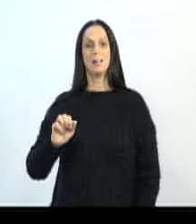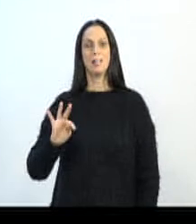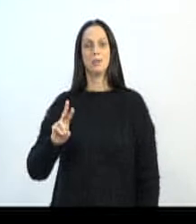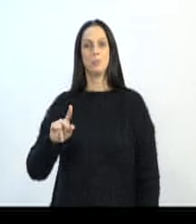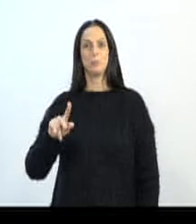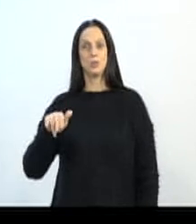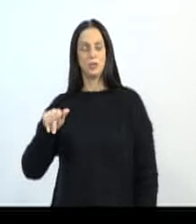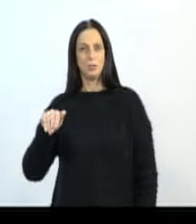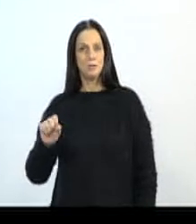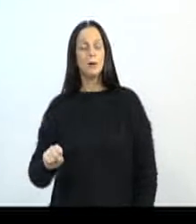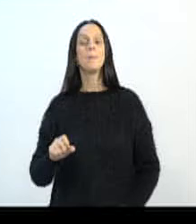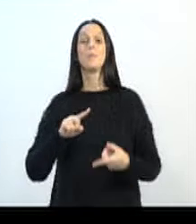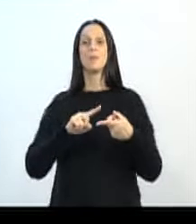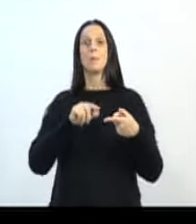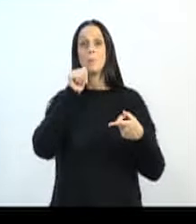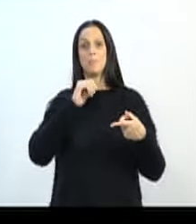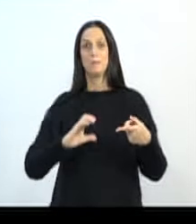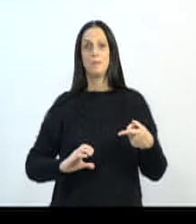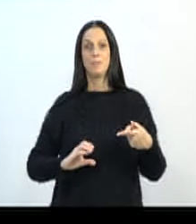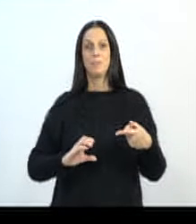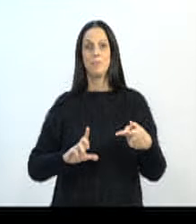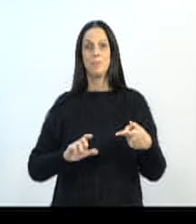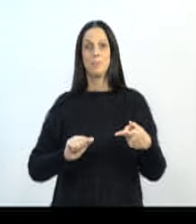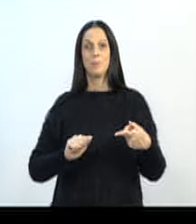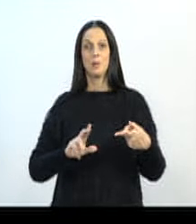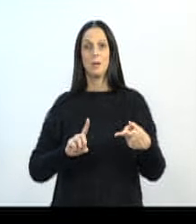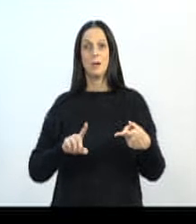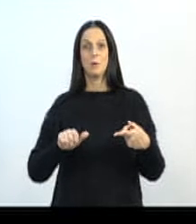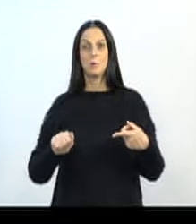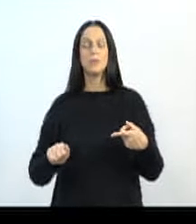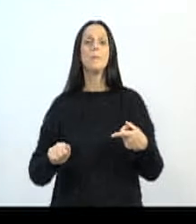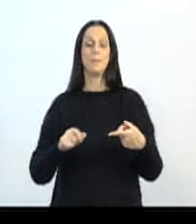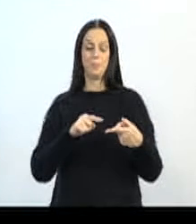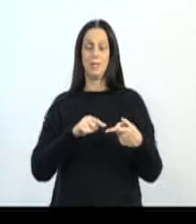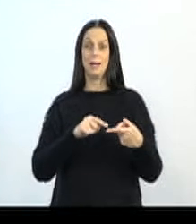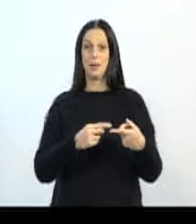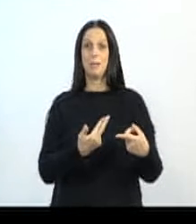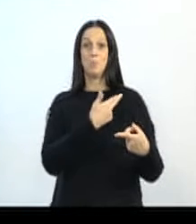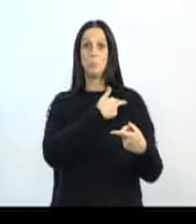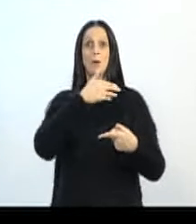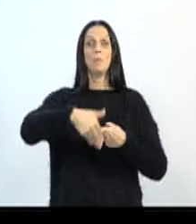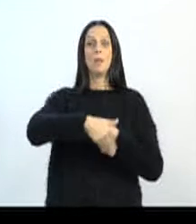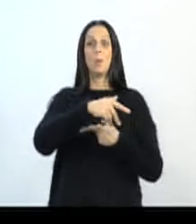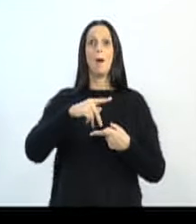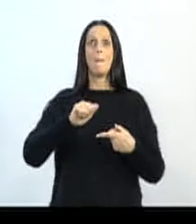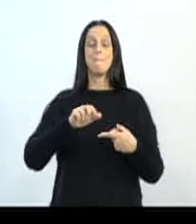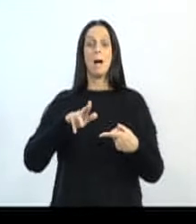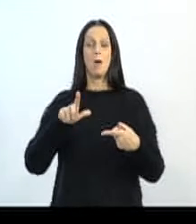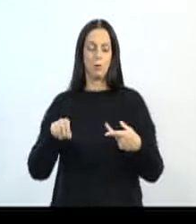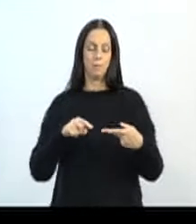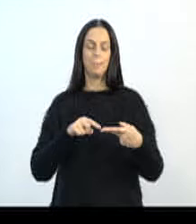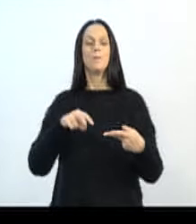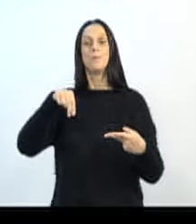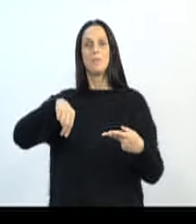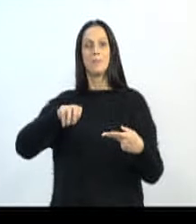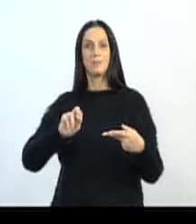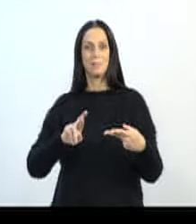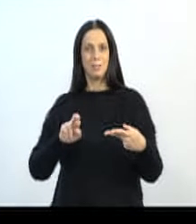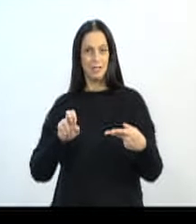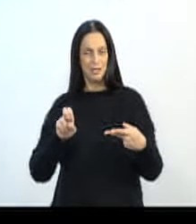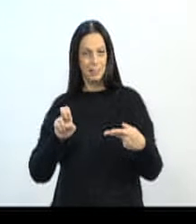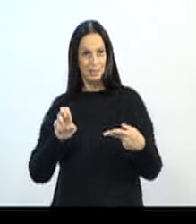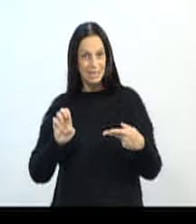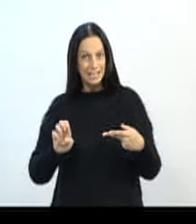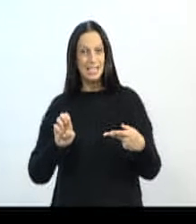Cláudia, presidente da comissão, que é da Paulozinho é o filho, Nereu, membro da associação